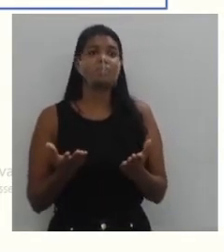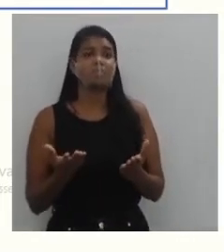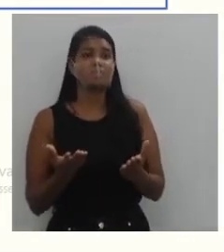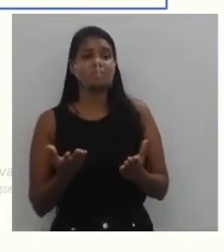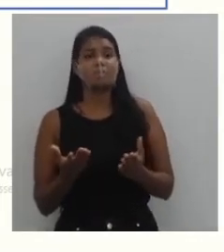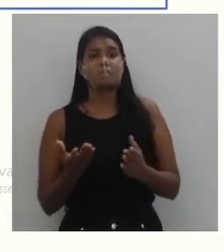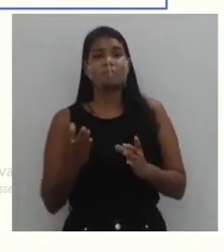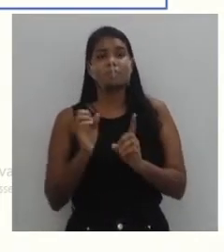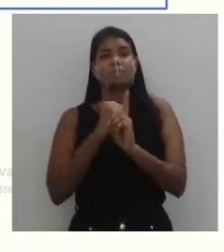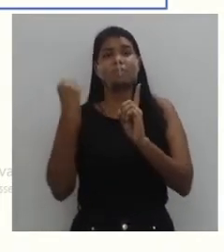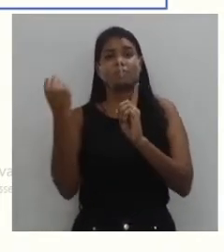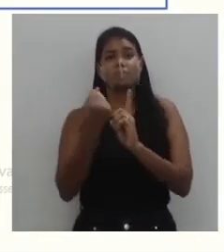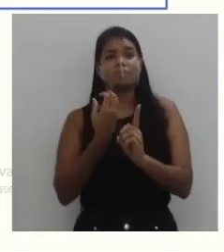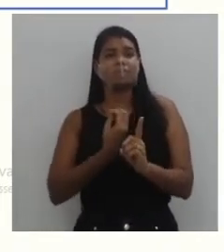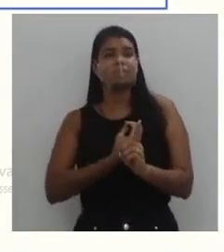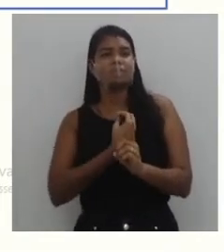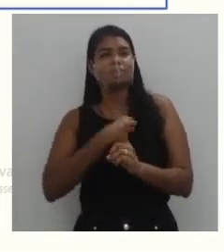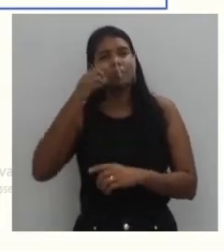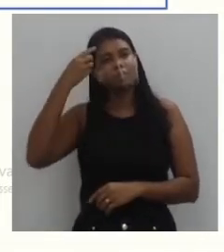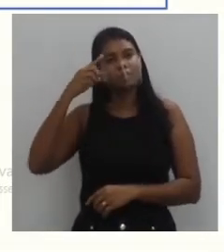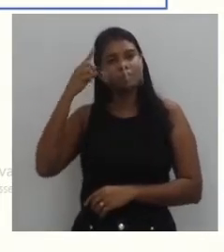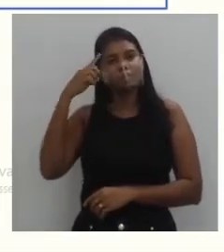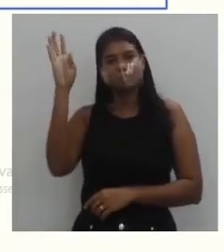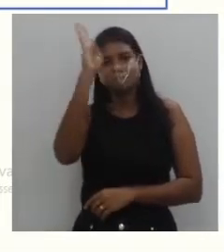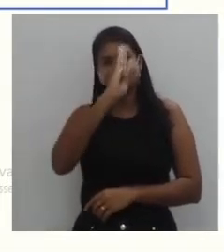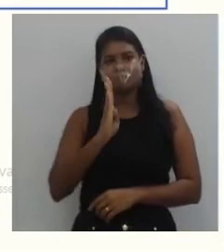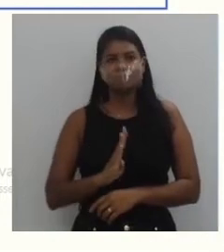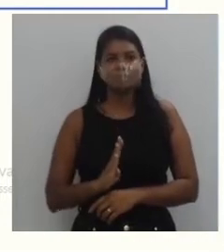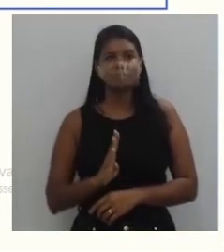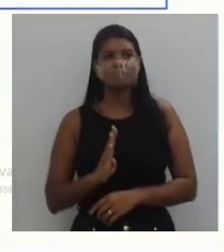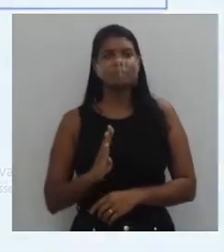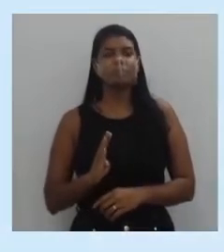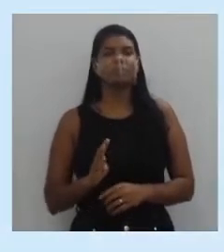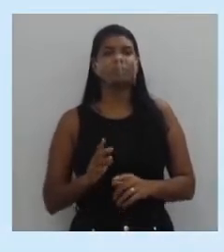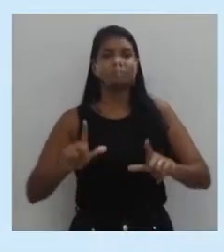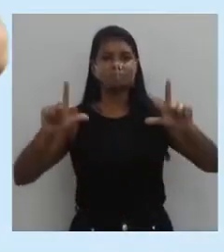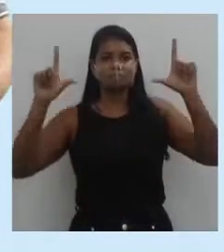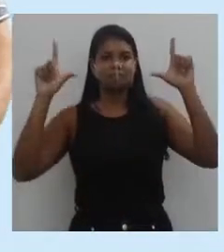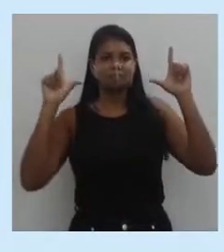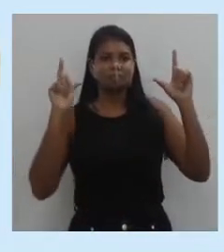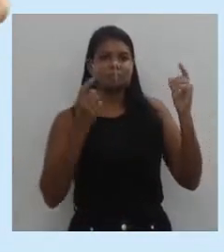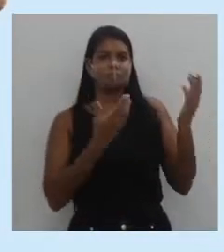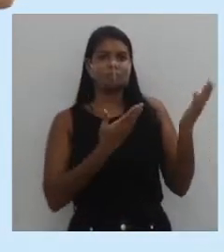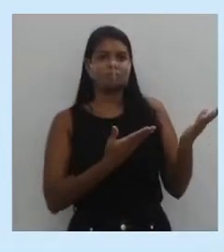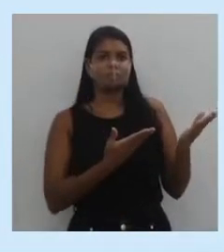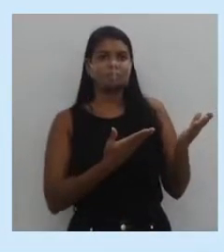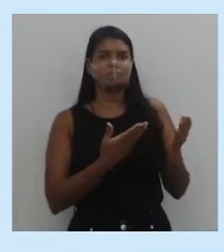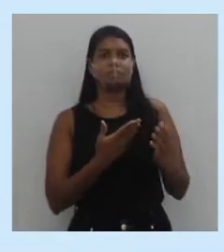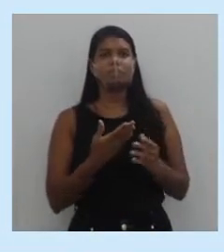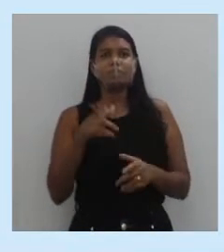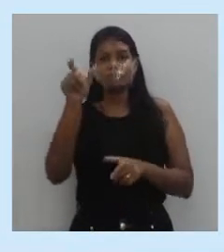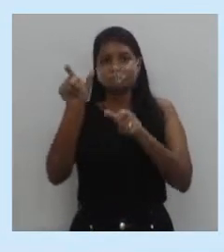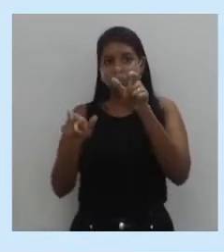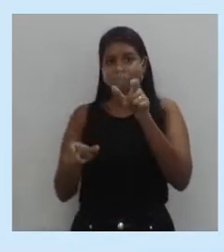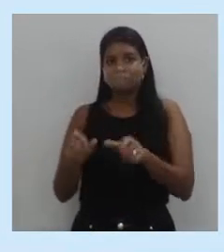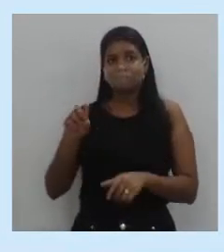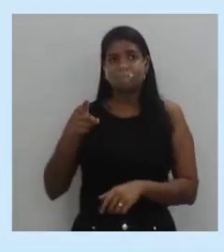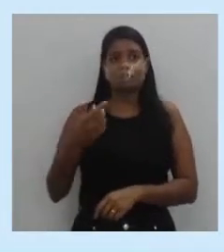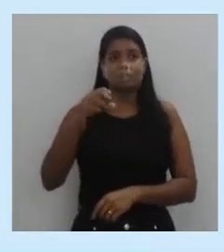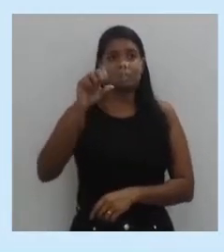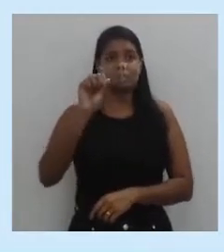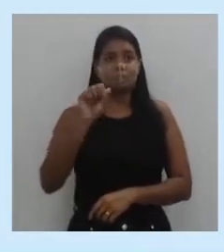na cidadania e na vida cotidiana dos brasileiros. Corta para mim. Então aqui, a Constituição